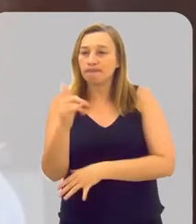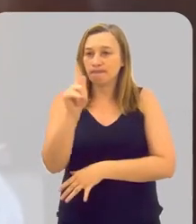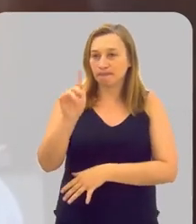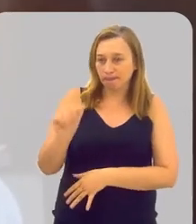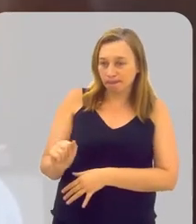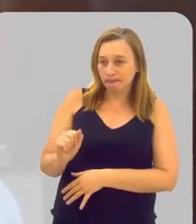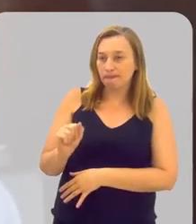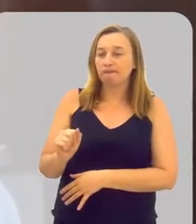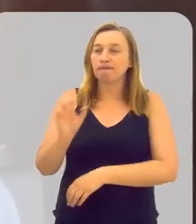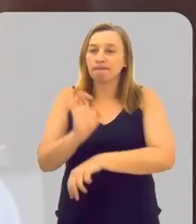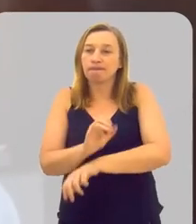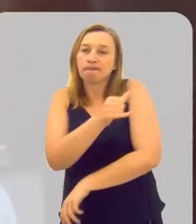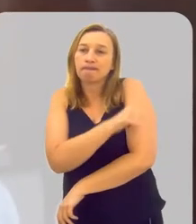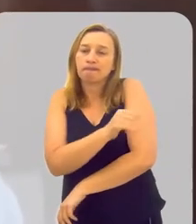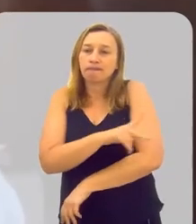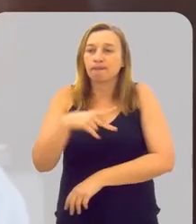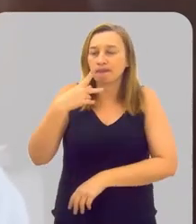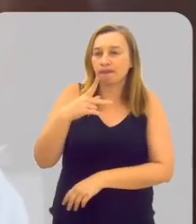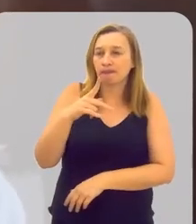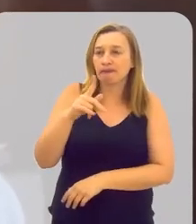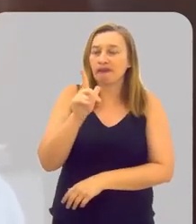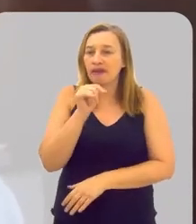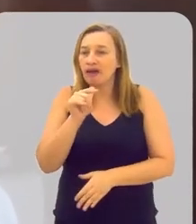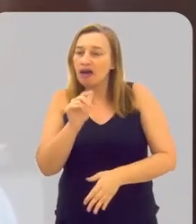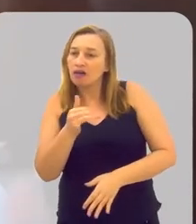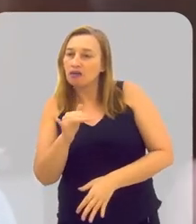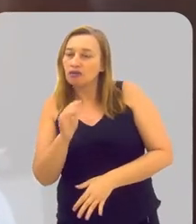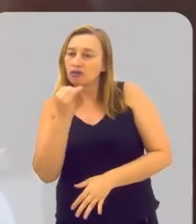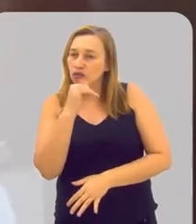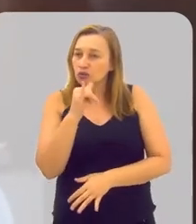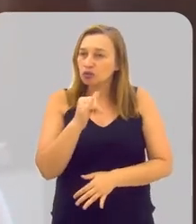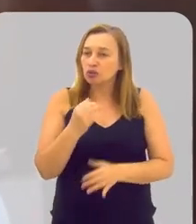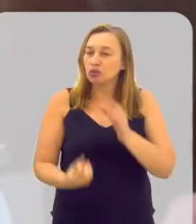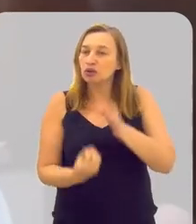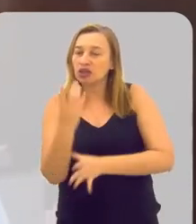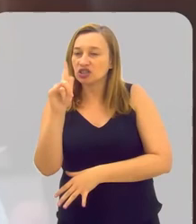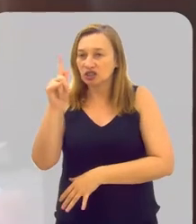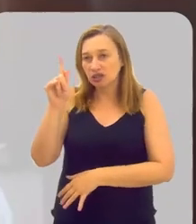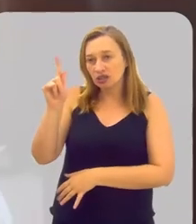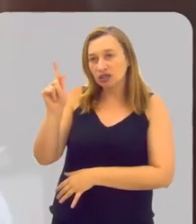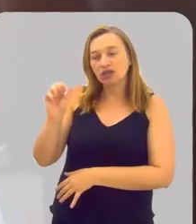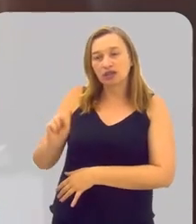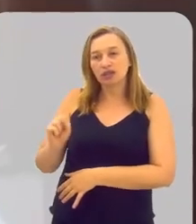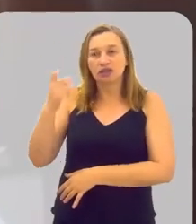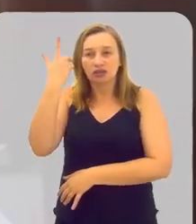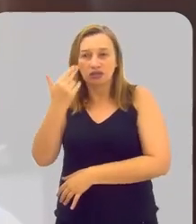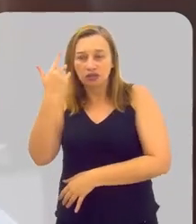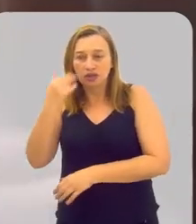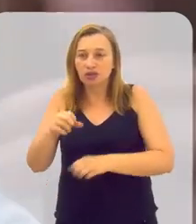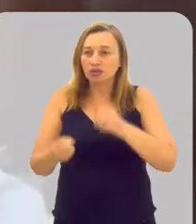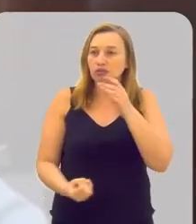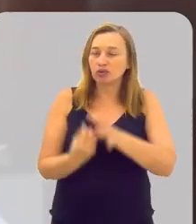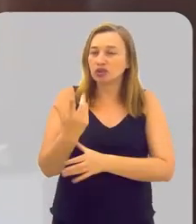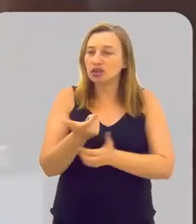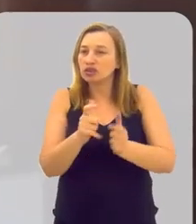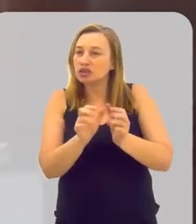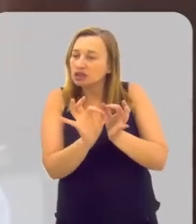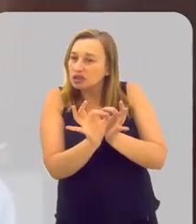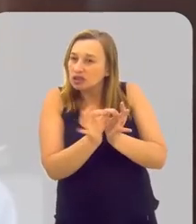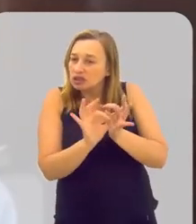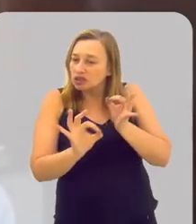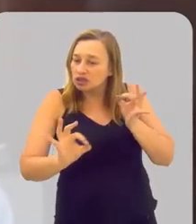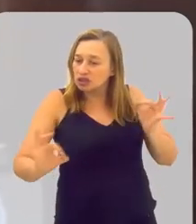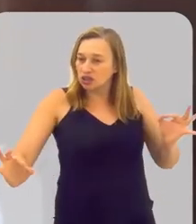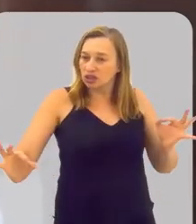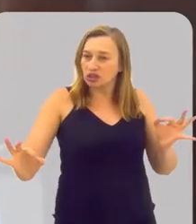produção de gás natural, né, aqui dentro do estado do Rio de Janeiro. Quando a gente fala em águas fluminenses, o gás natural sendo produzido, ele está, né, a grandes